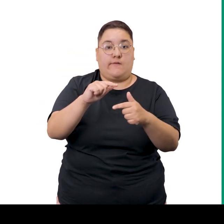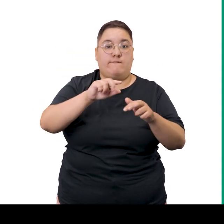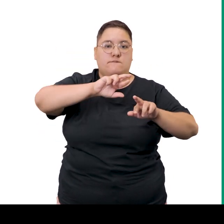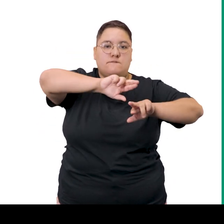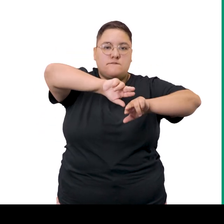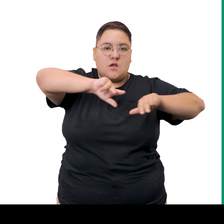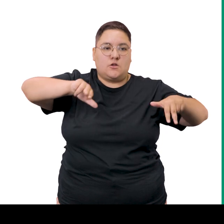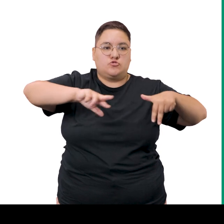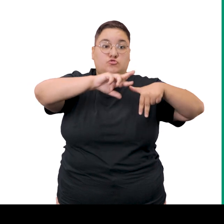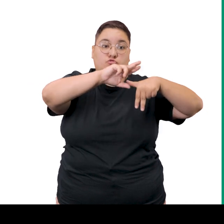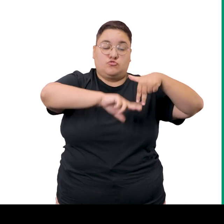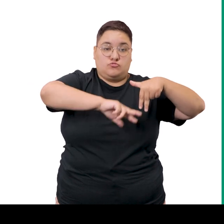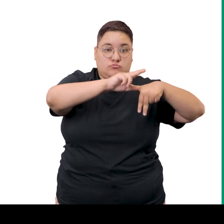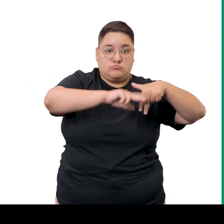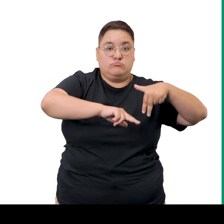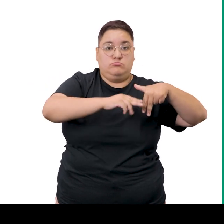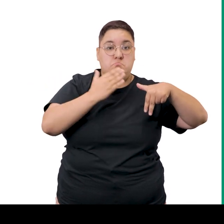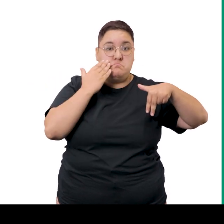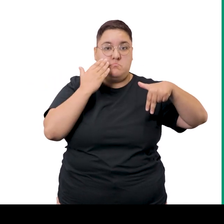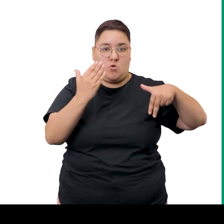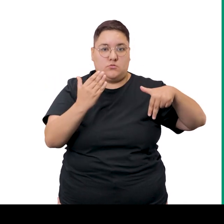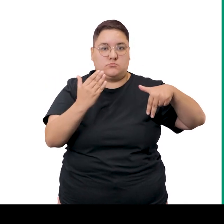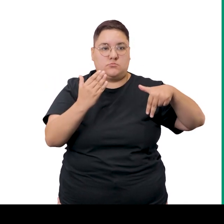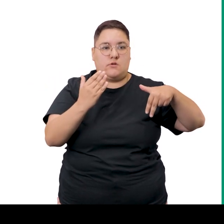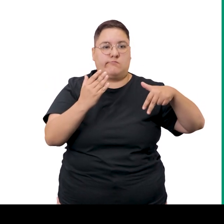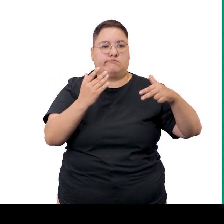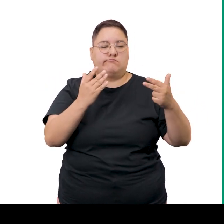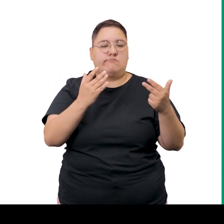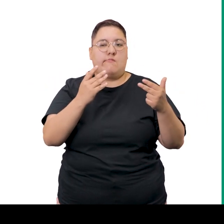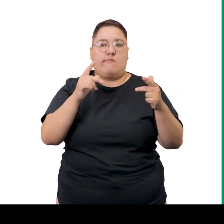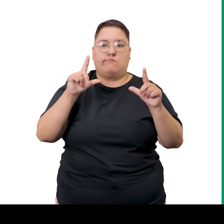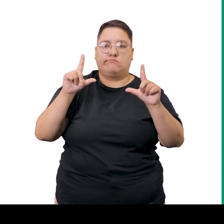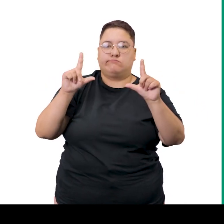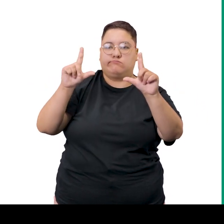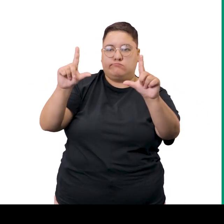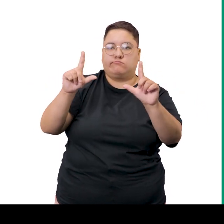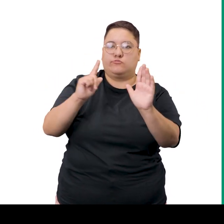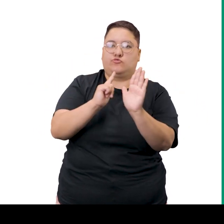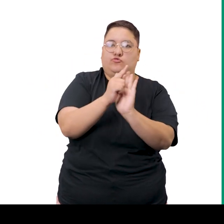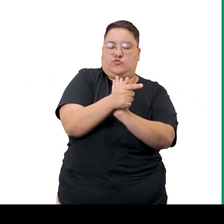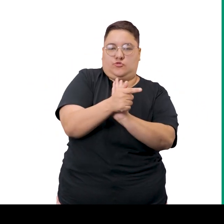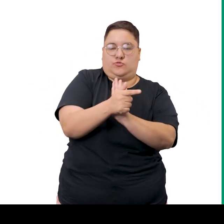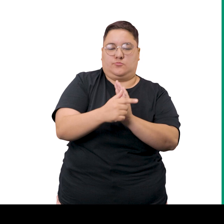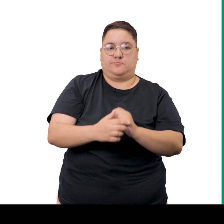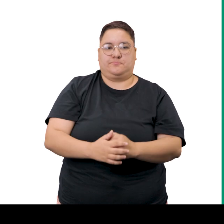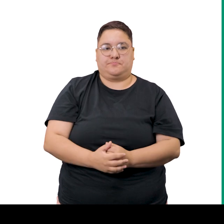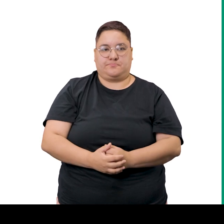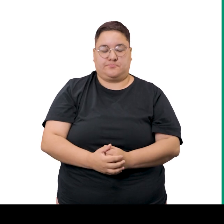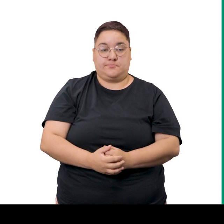diferentes performances de gênero através da revisão crítica do gênero do retrato.